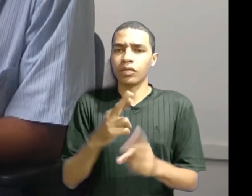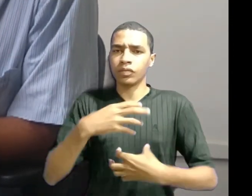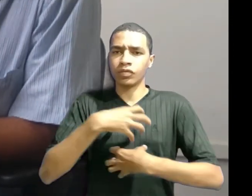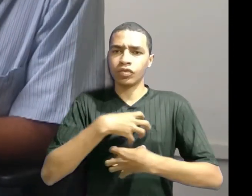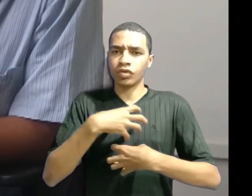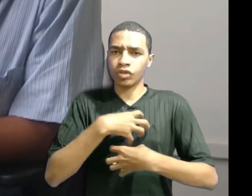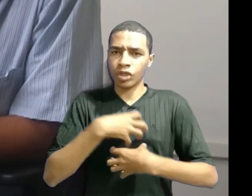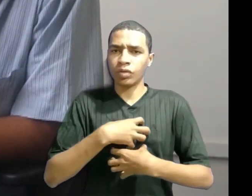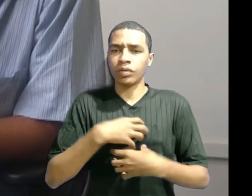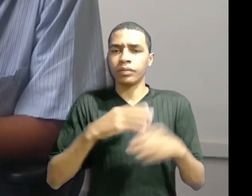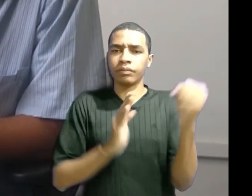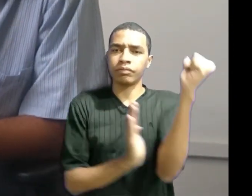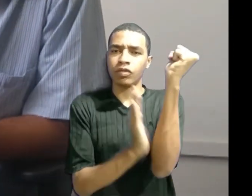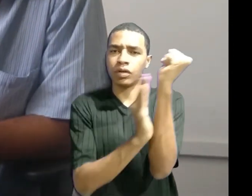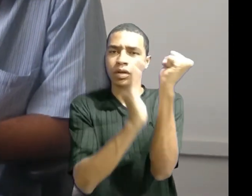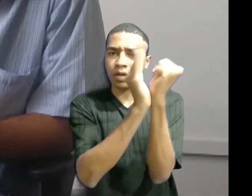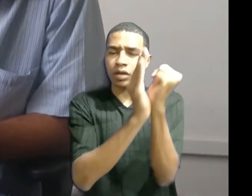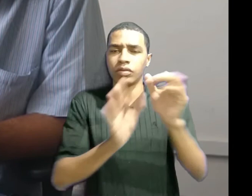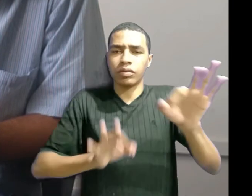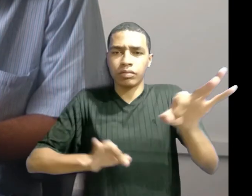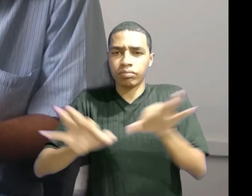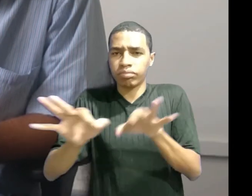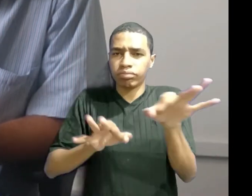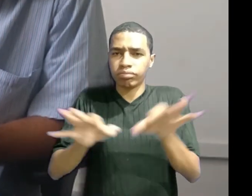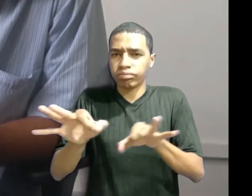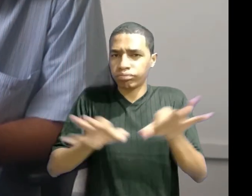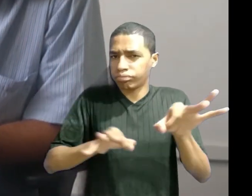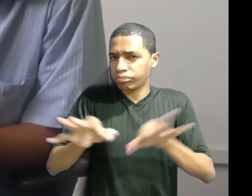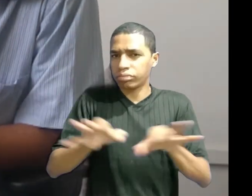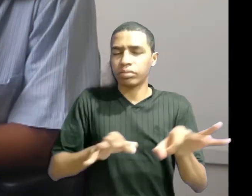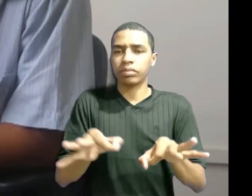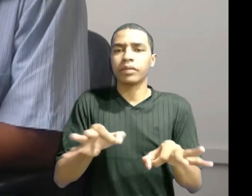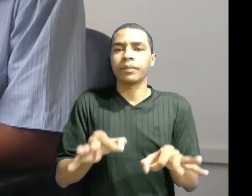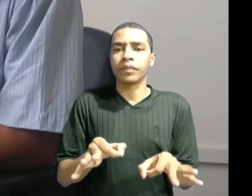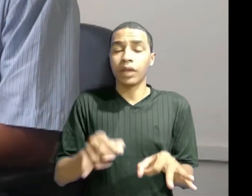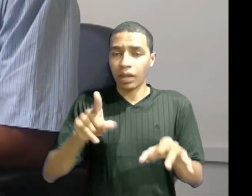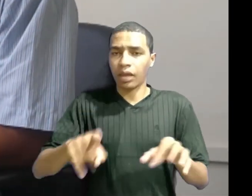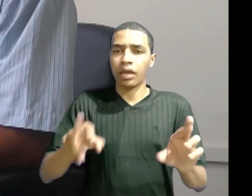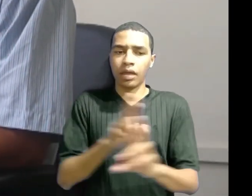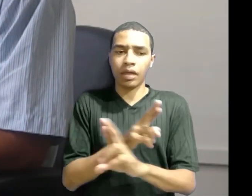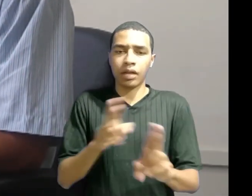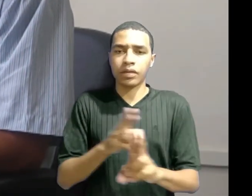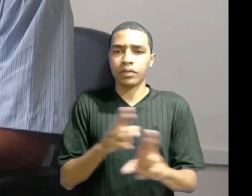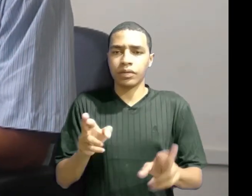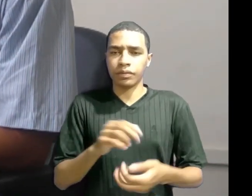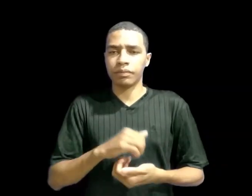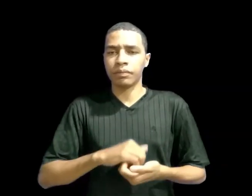forma burocrática, né, de organização. Então, seriam essas relações.